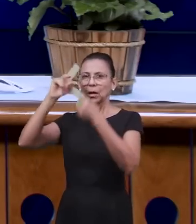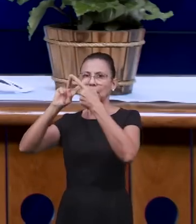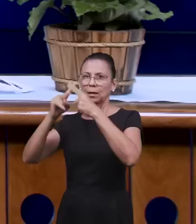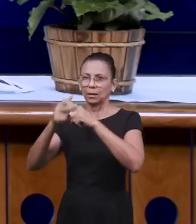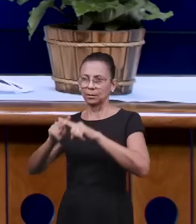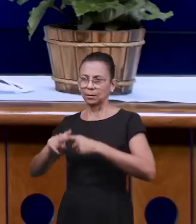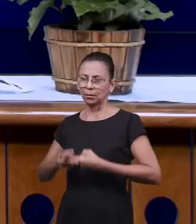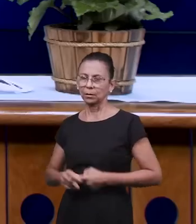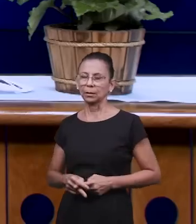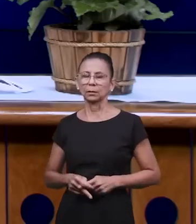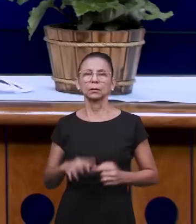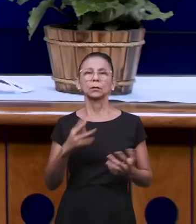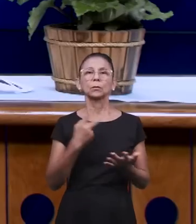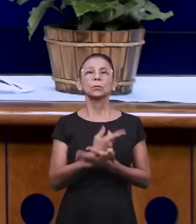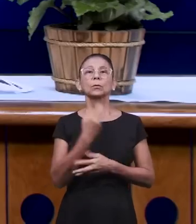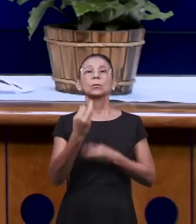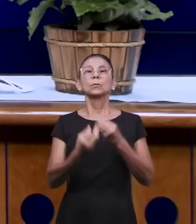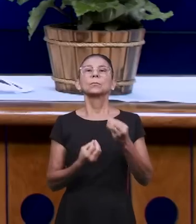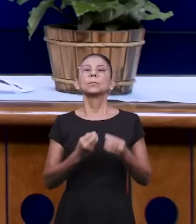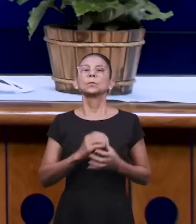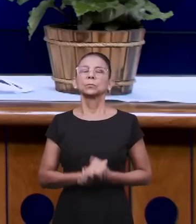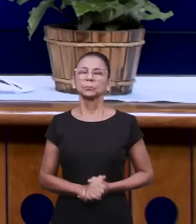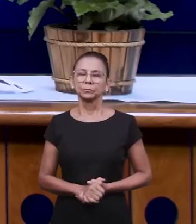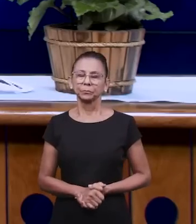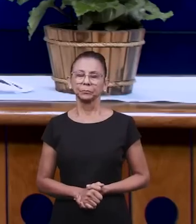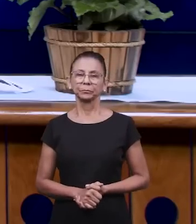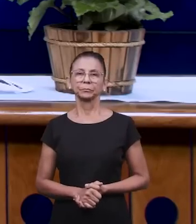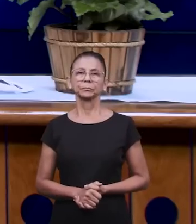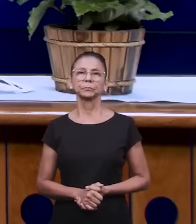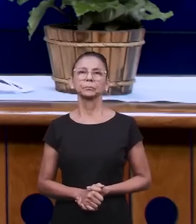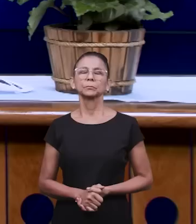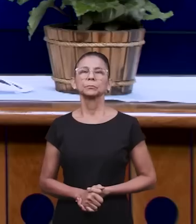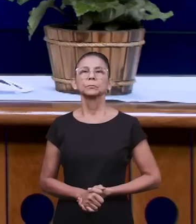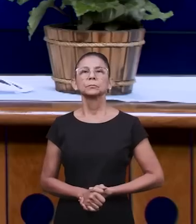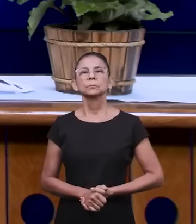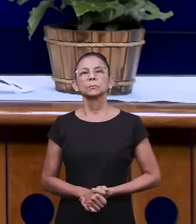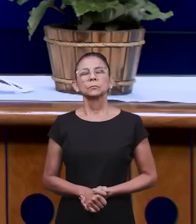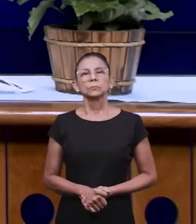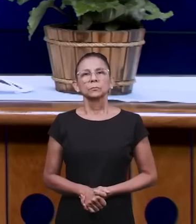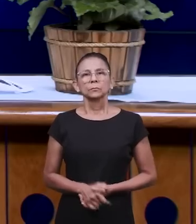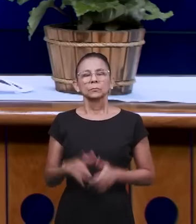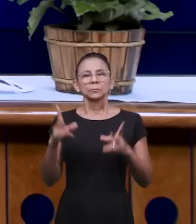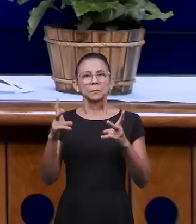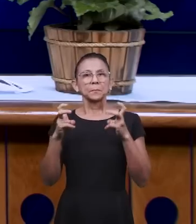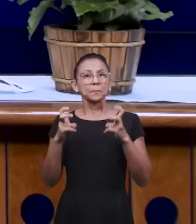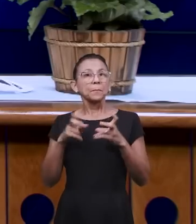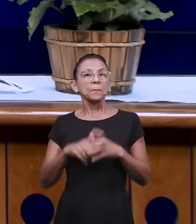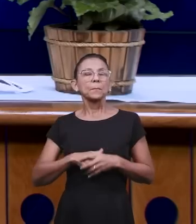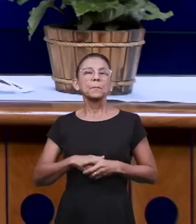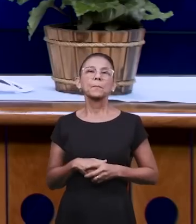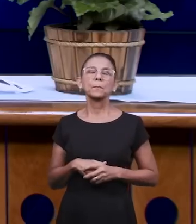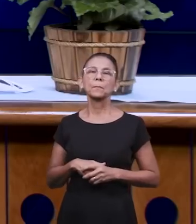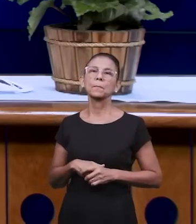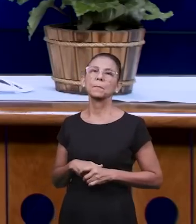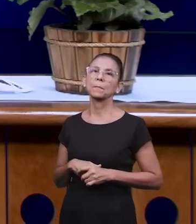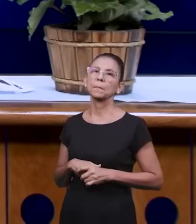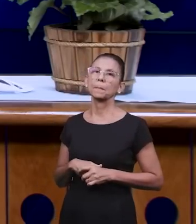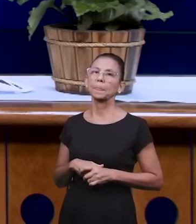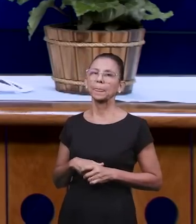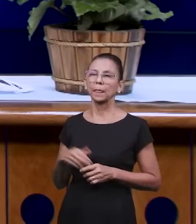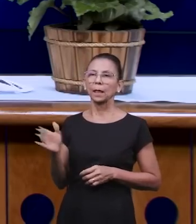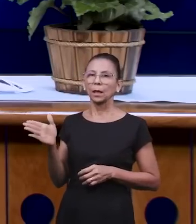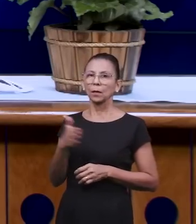da figueira, figueira Israel. Ouvi a parábola da figueira. Texto que lemos. Quando seus ramos se tornam tenros